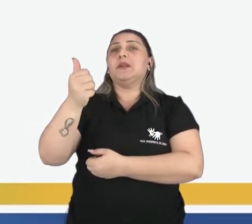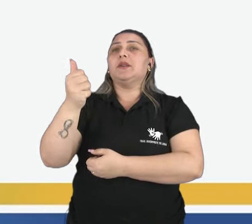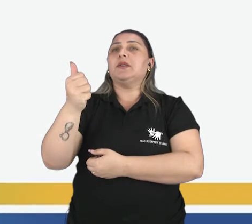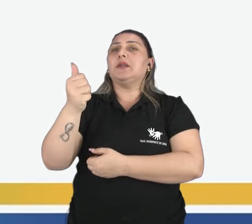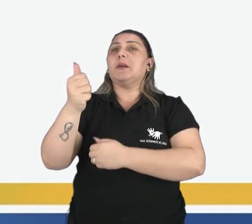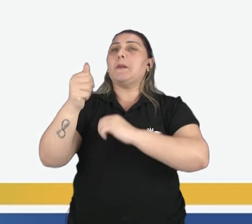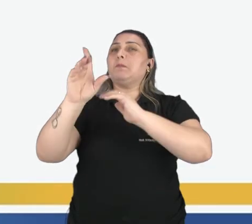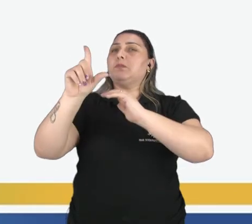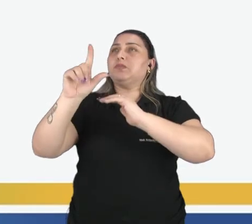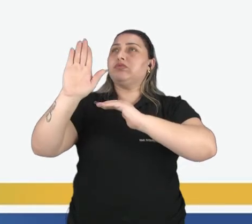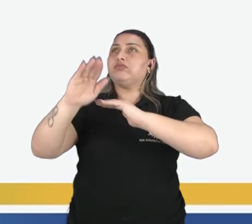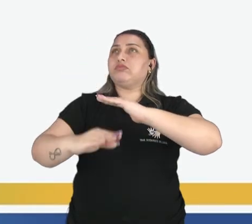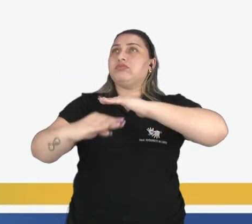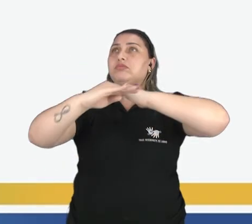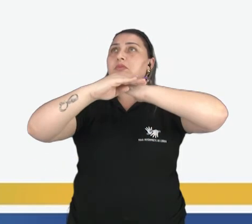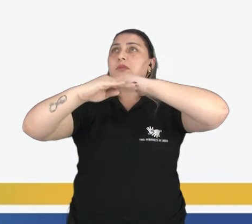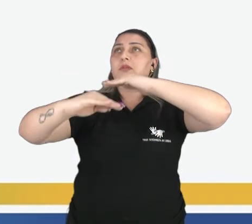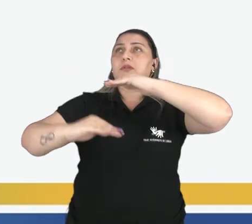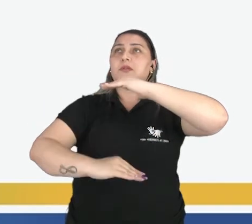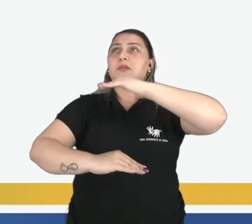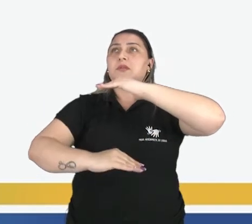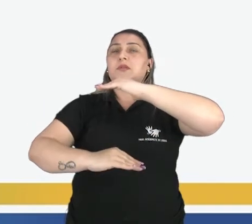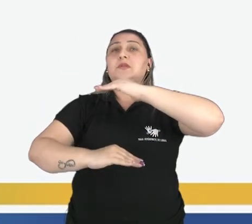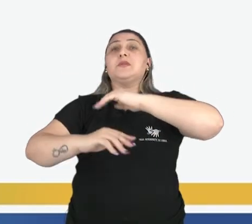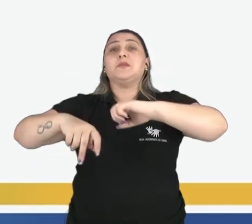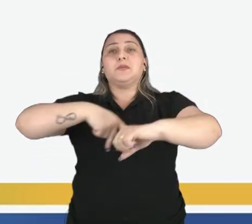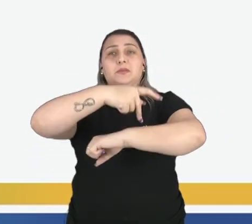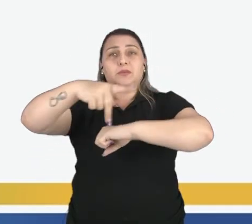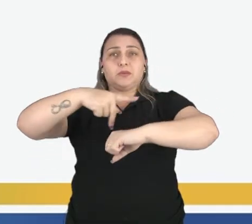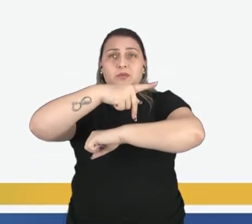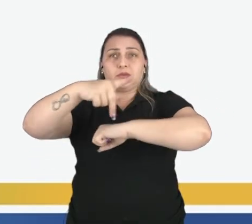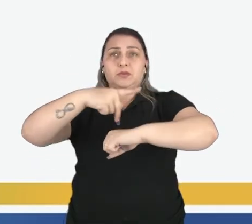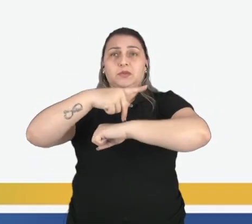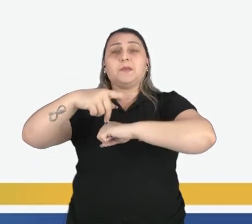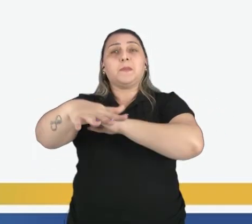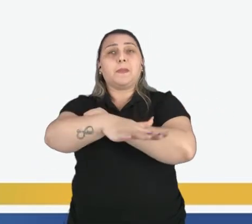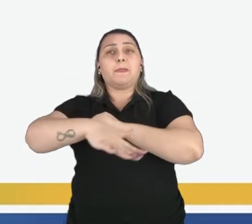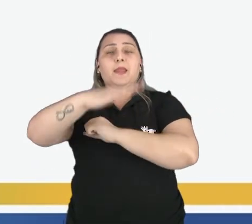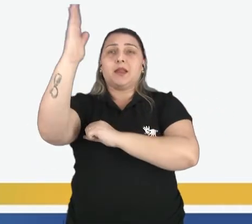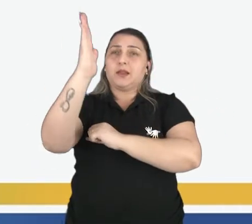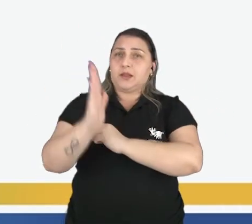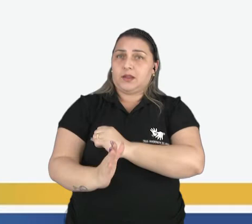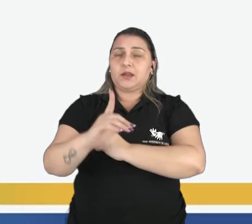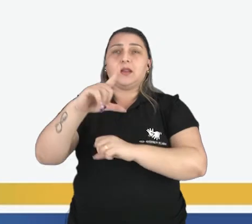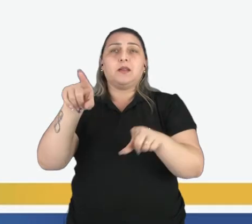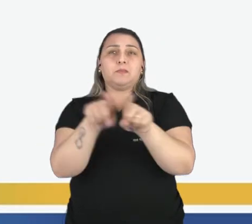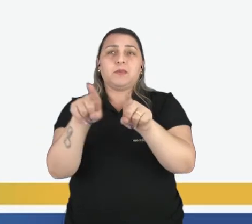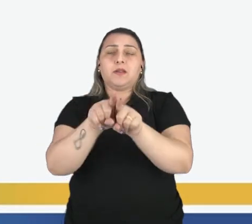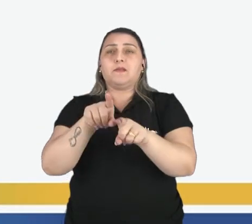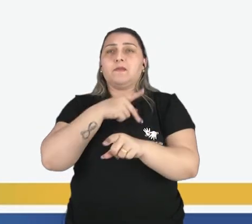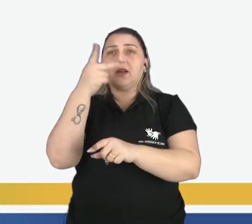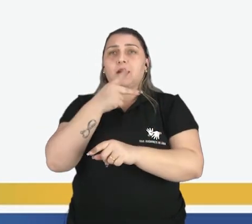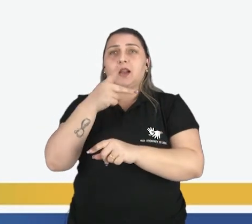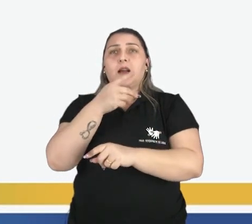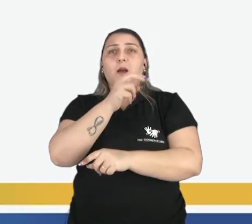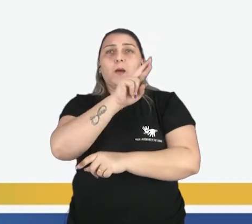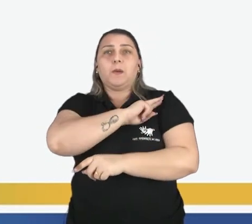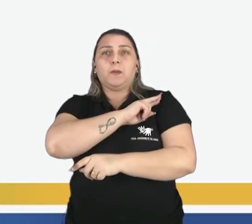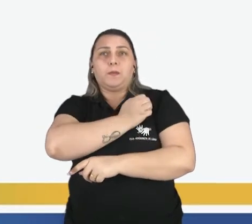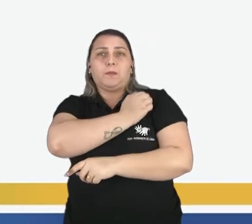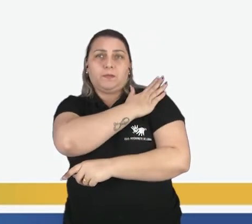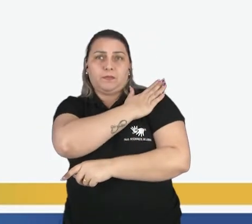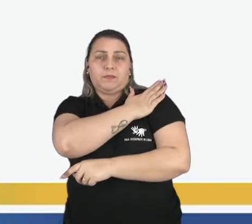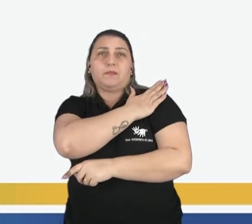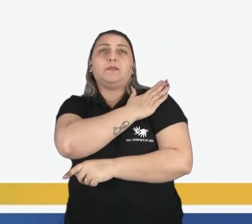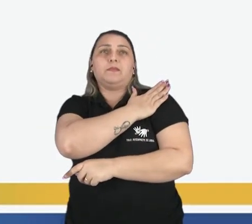é a desigualdade social no país. E falar sobre desigualdade social no Brasil é também falar sobre desigualdade racial.